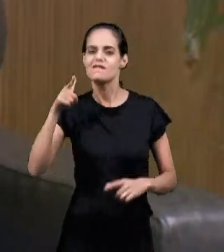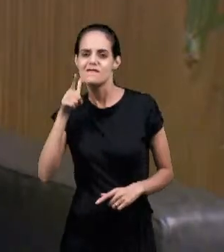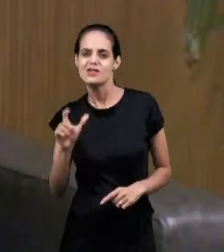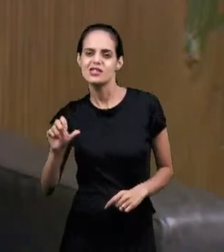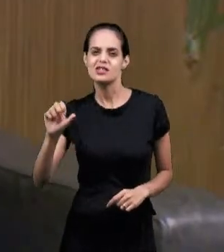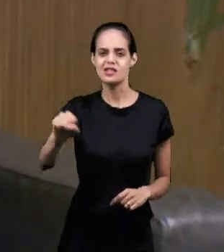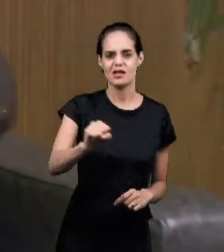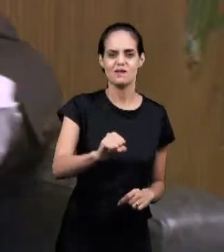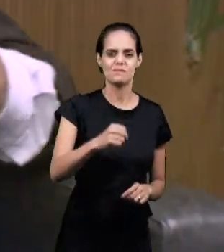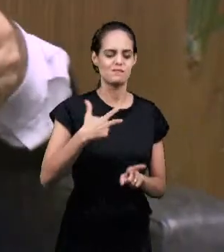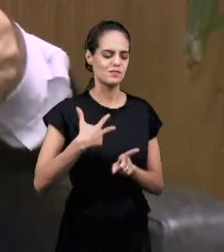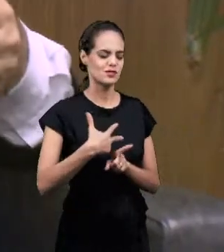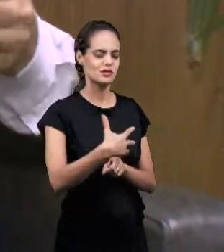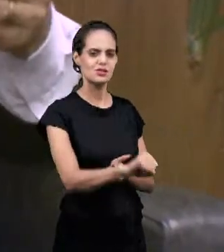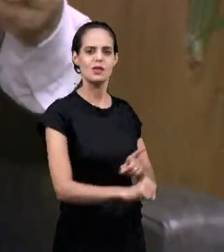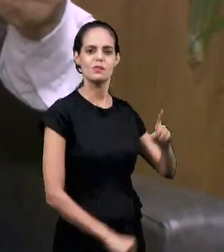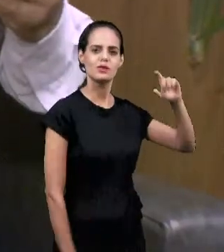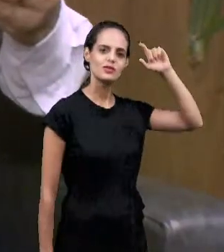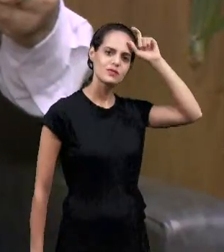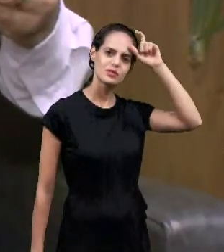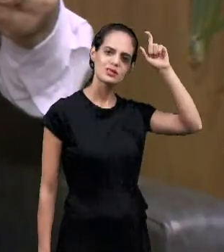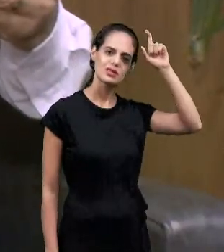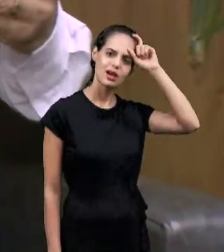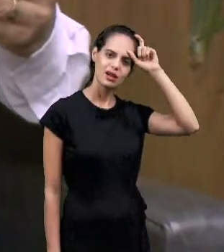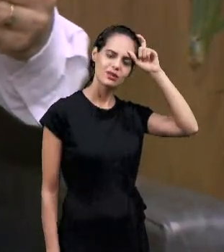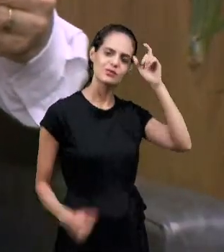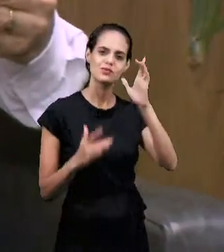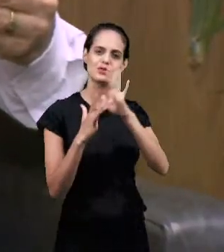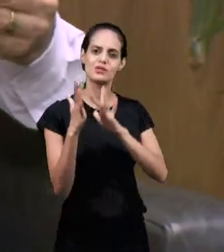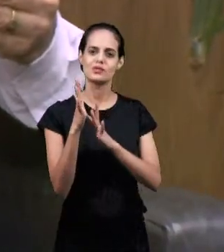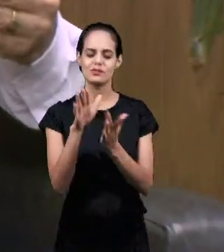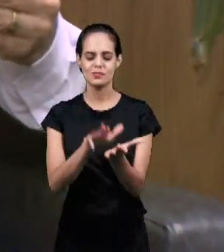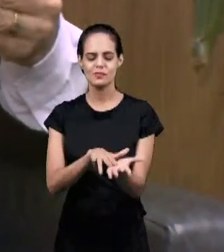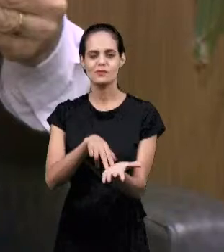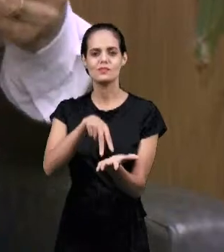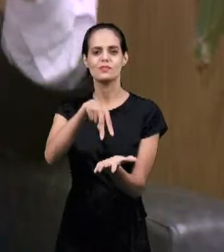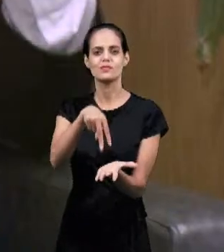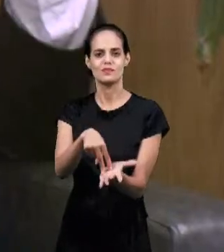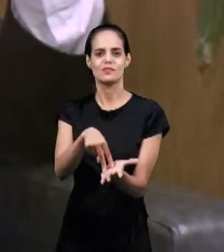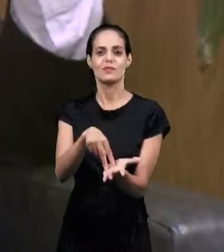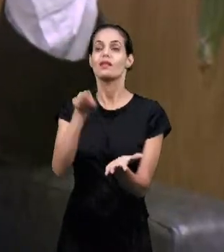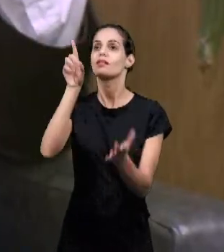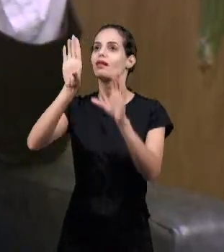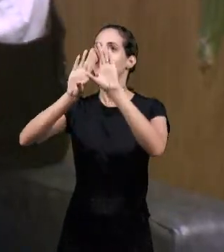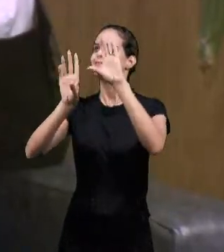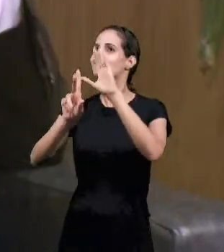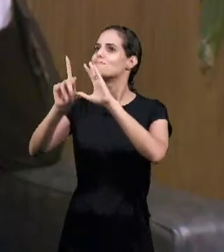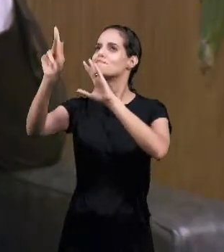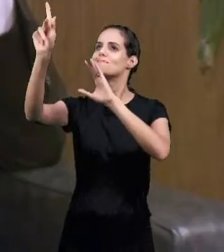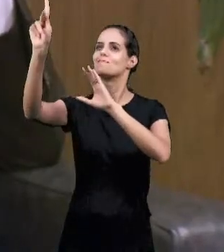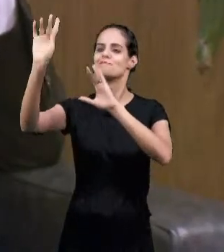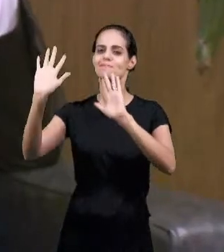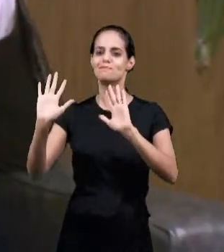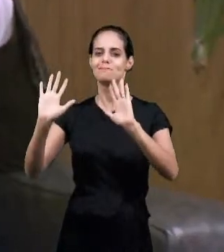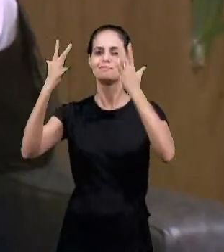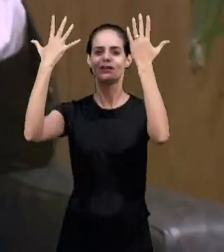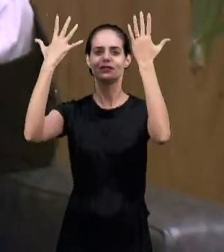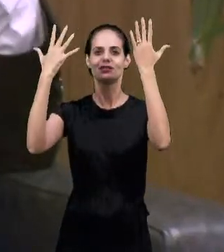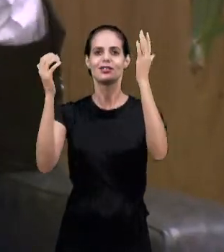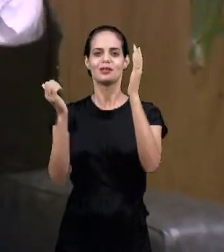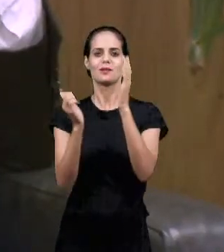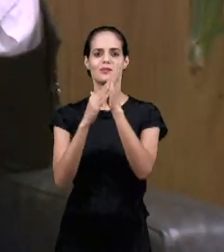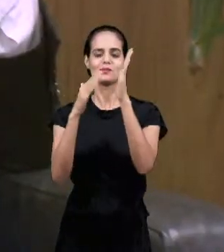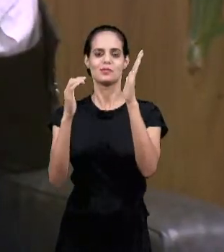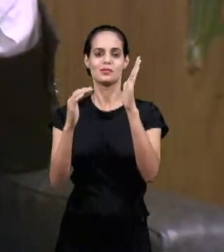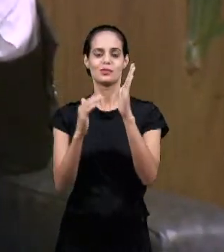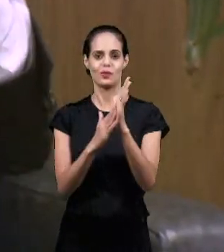inimigo, derrotou a morte, aí foi um júbilo no céu. E só vai ter um outro hino, vamos dizer o seguinte, que nós não aprendemos ainda, mas um dia nós